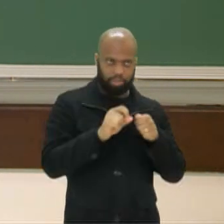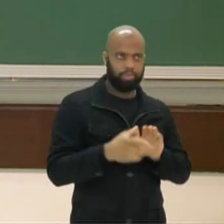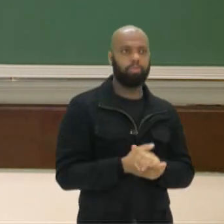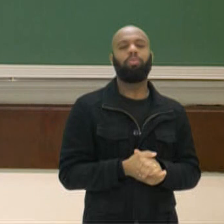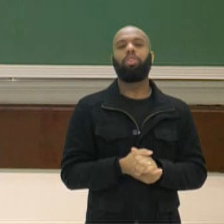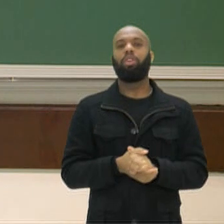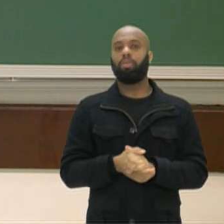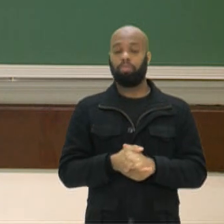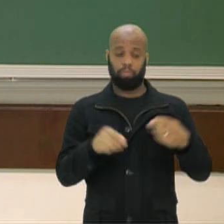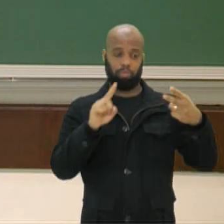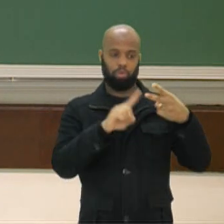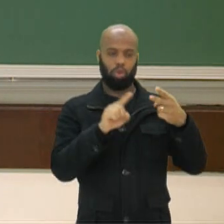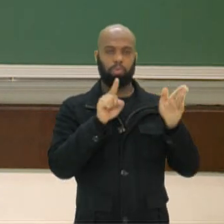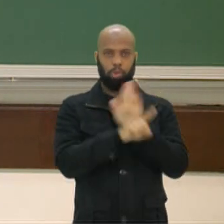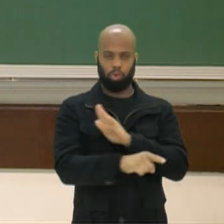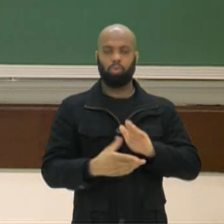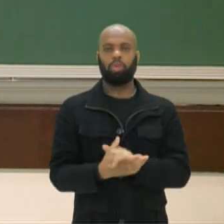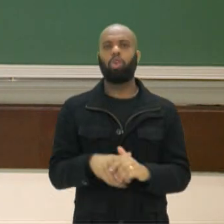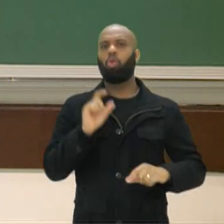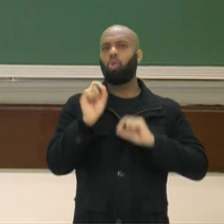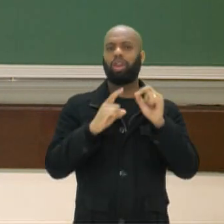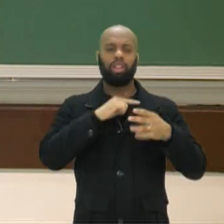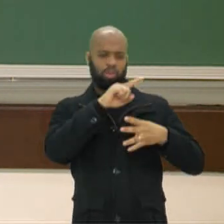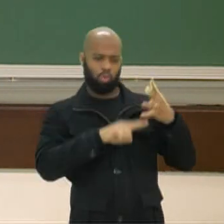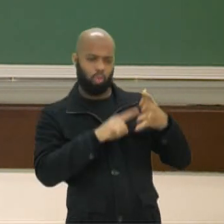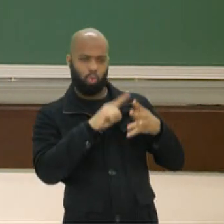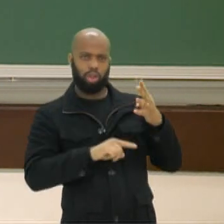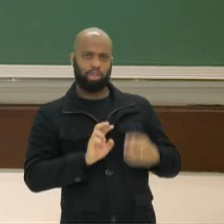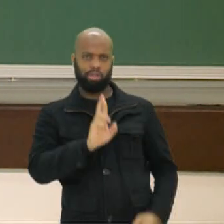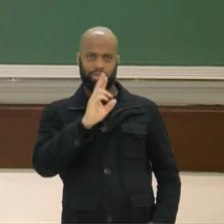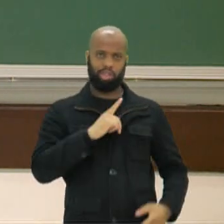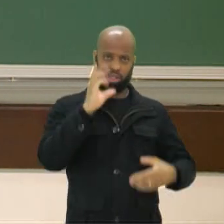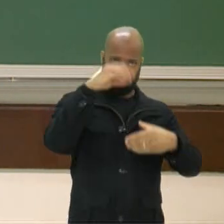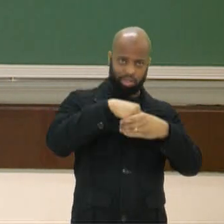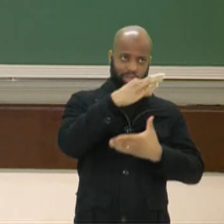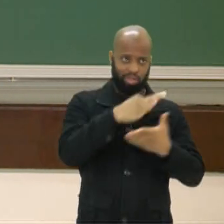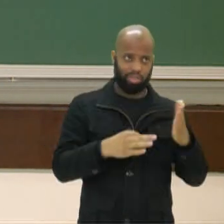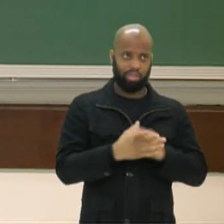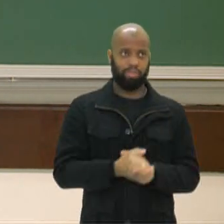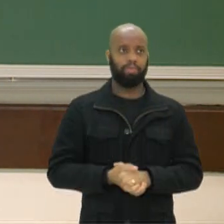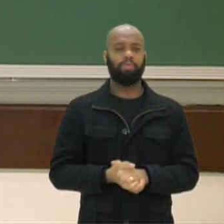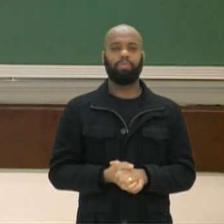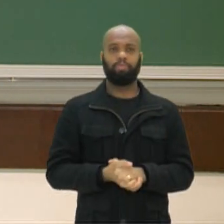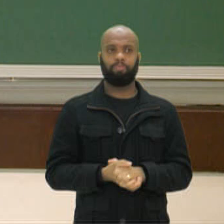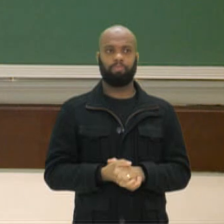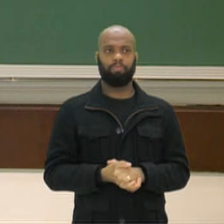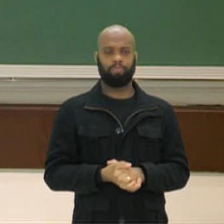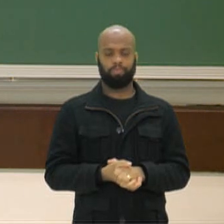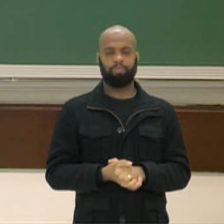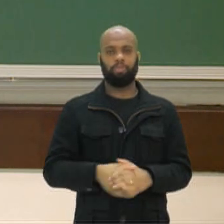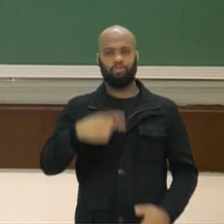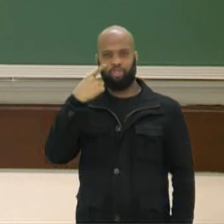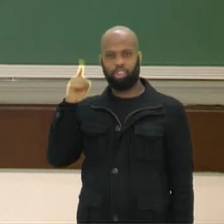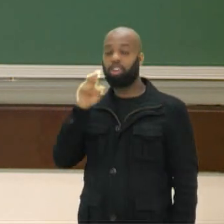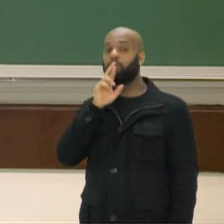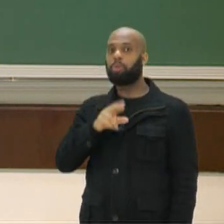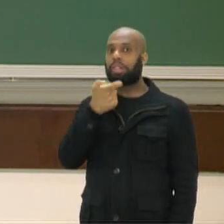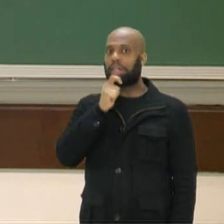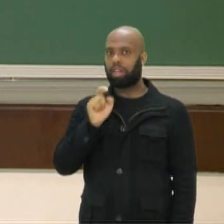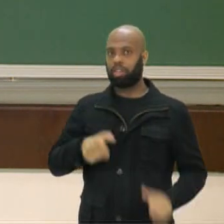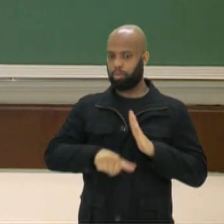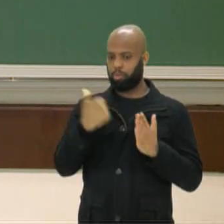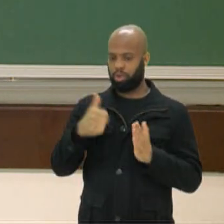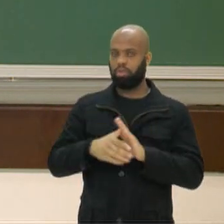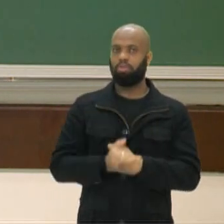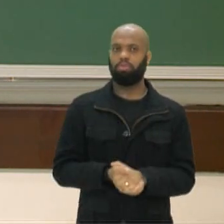Quais são os 4 segmentos apresentados no texto? São eles: Production, Infrastructure,